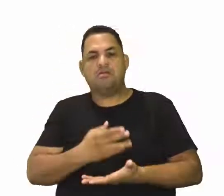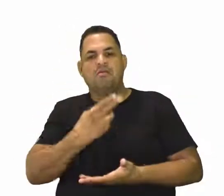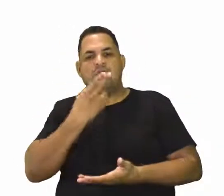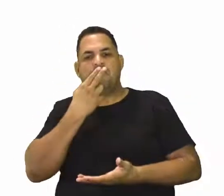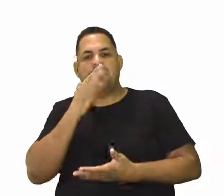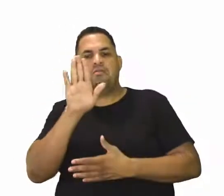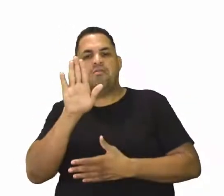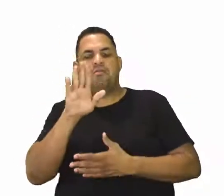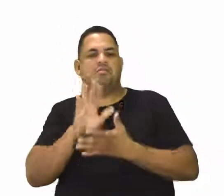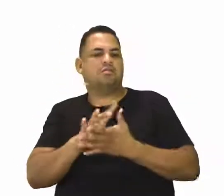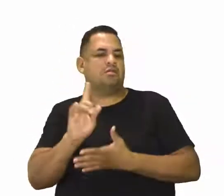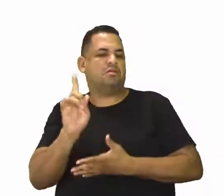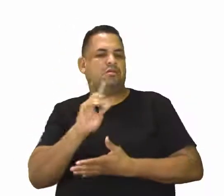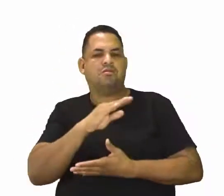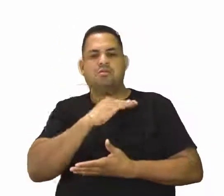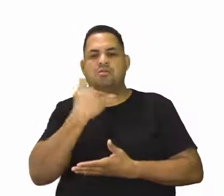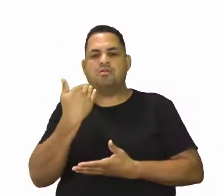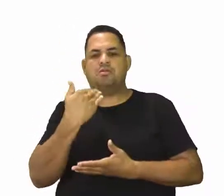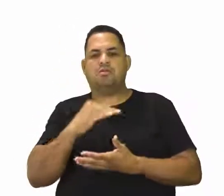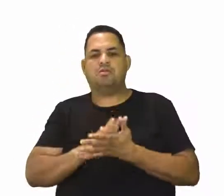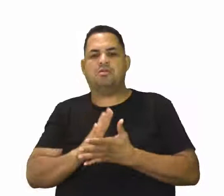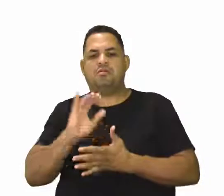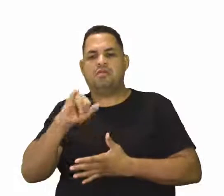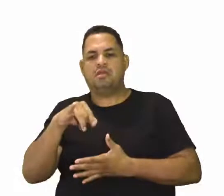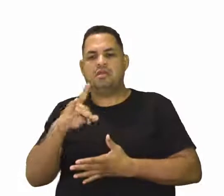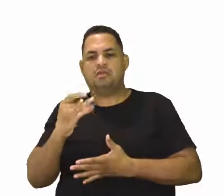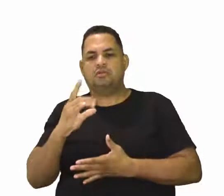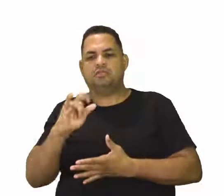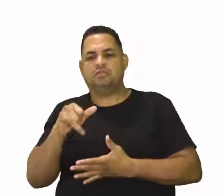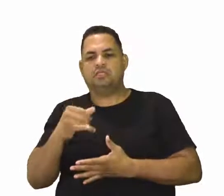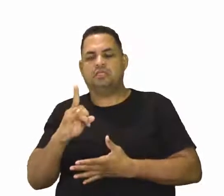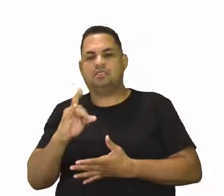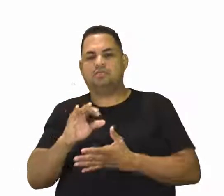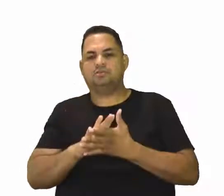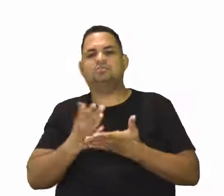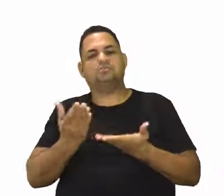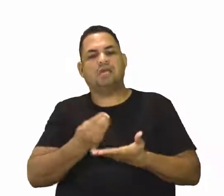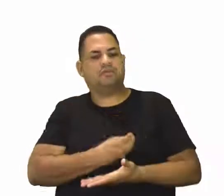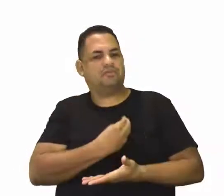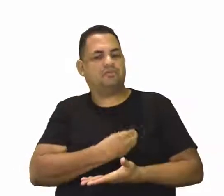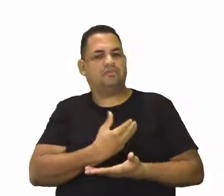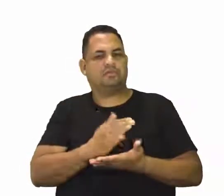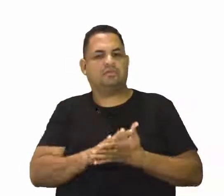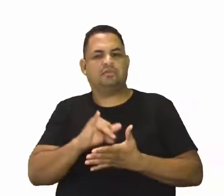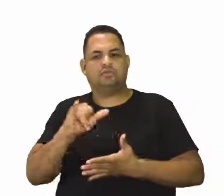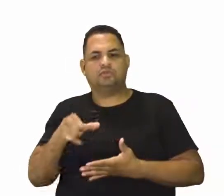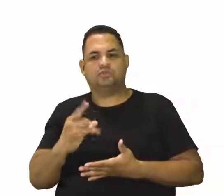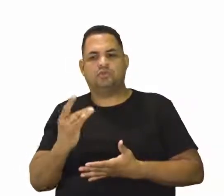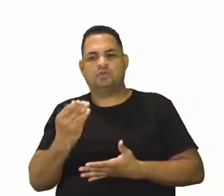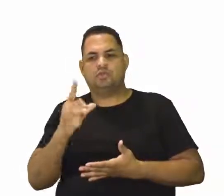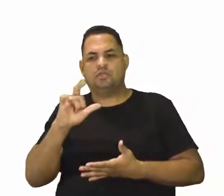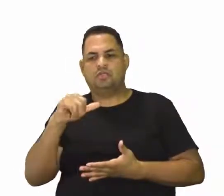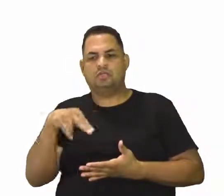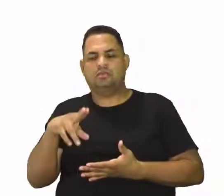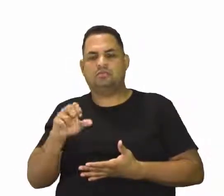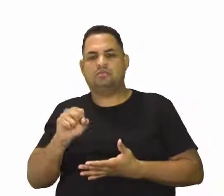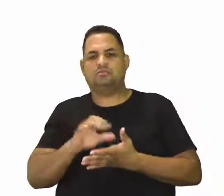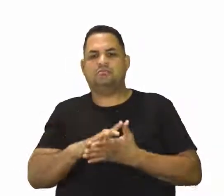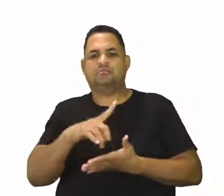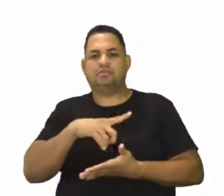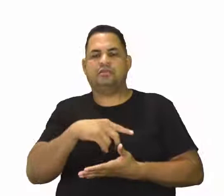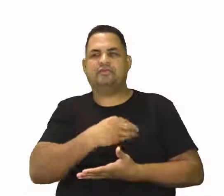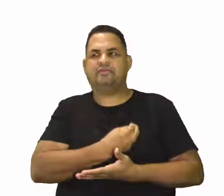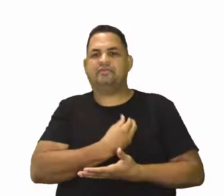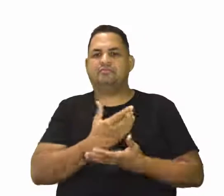morreu está vivo Michael Jackson está vivo olha só que John Lennon está vivo soninho